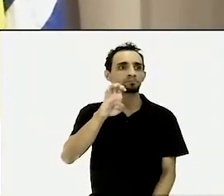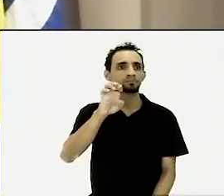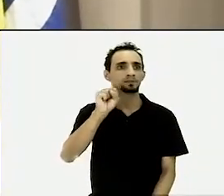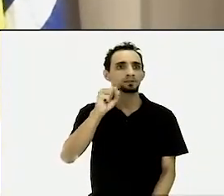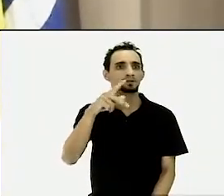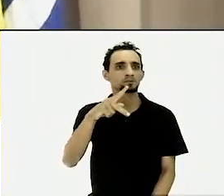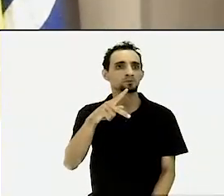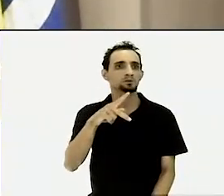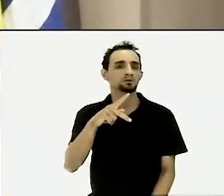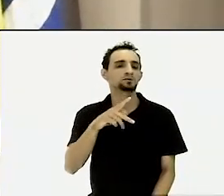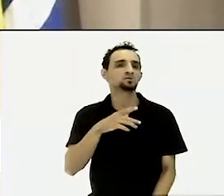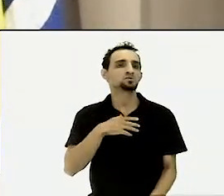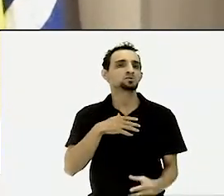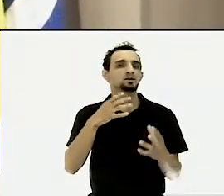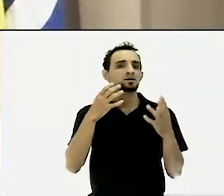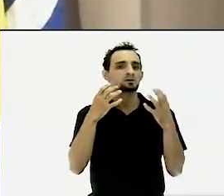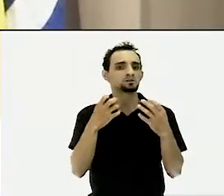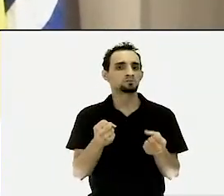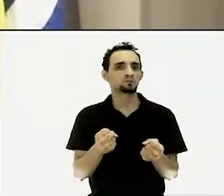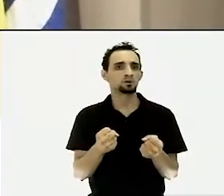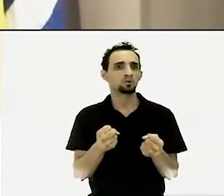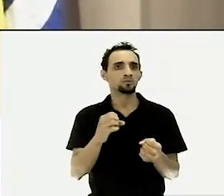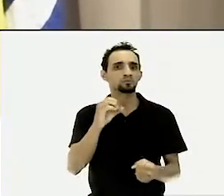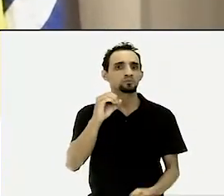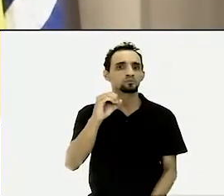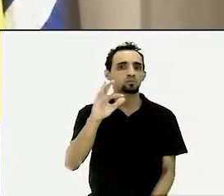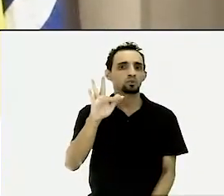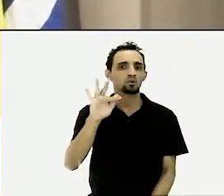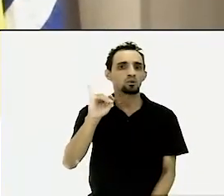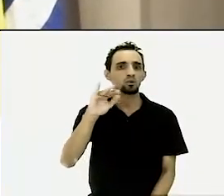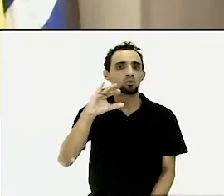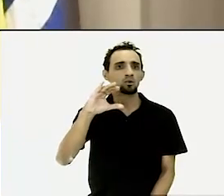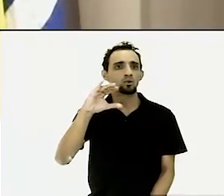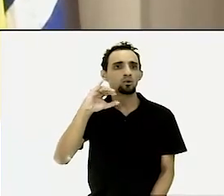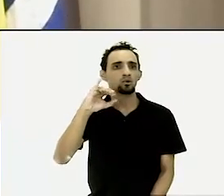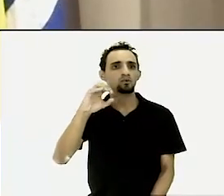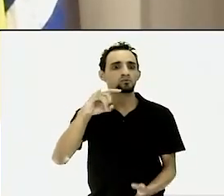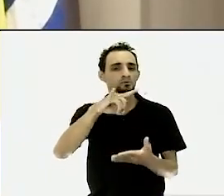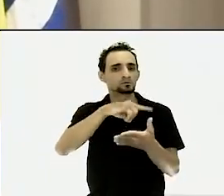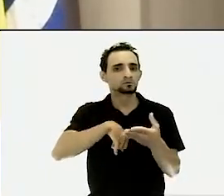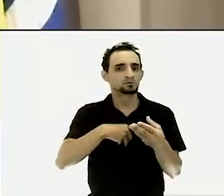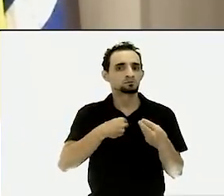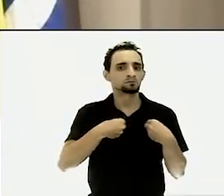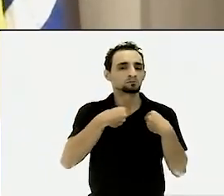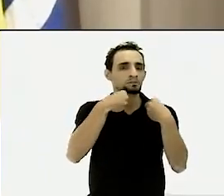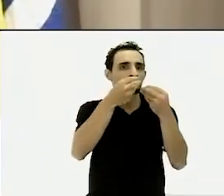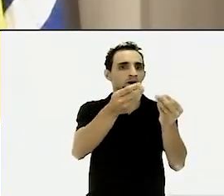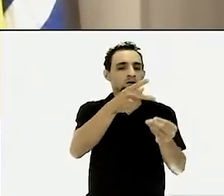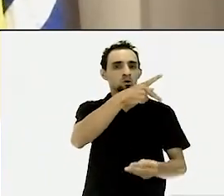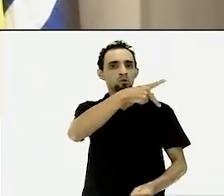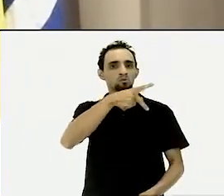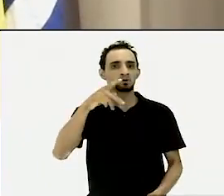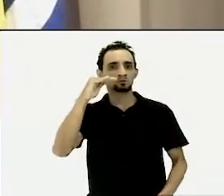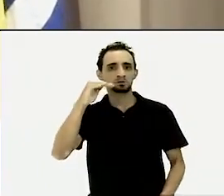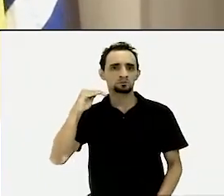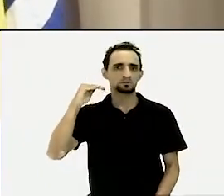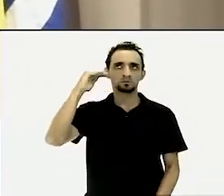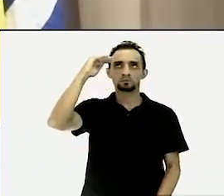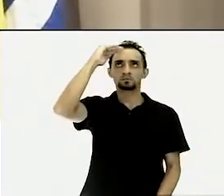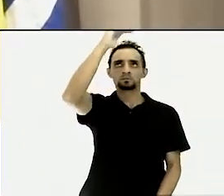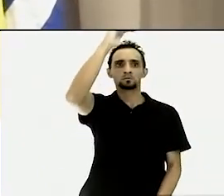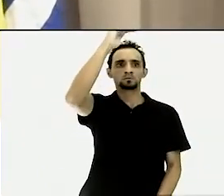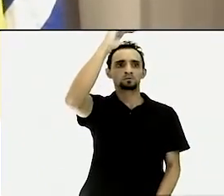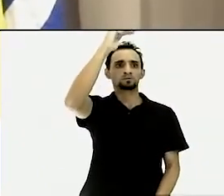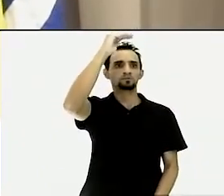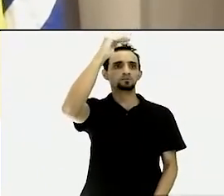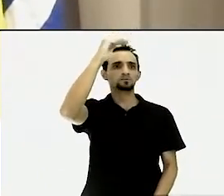apoio dos vereadores. Os vereadores todos assinaram. Então, eu gostaria de dizer à população que nós estamos fazendo a nossa parte, que é o que cabe a nós, que eu